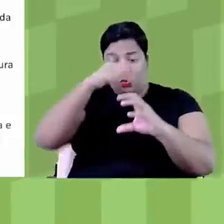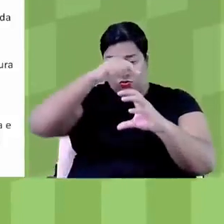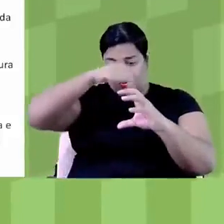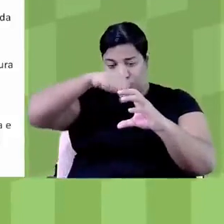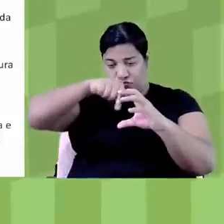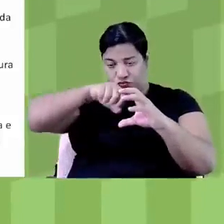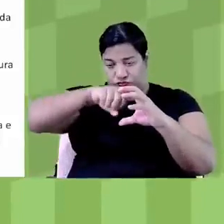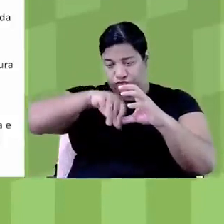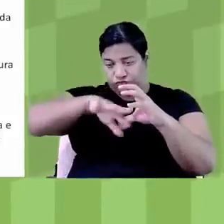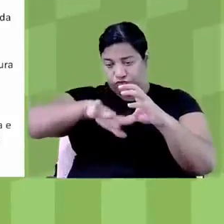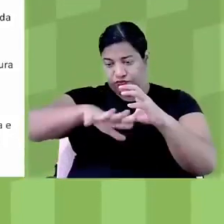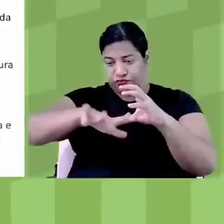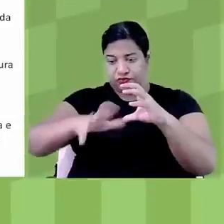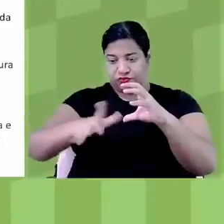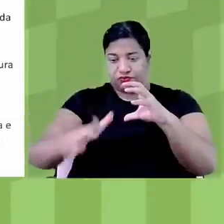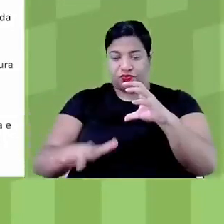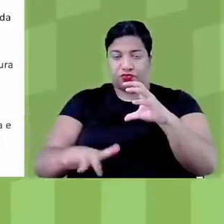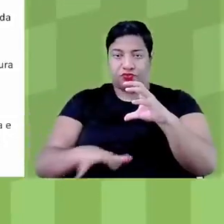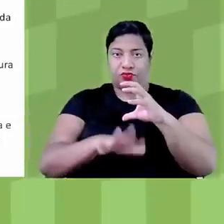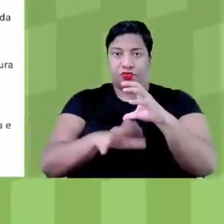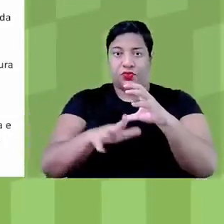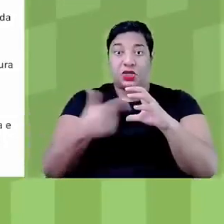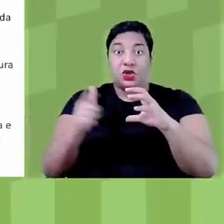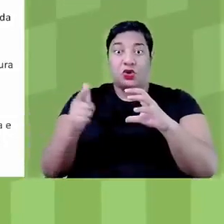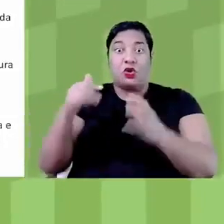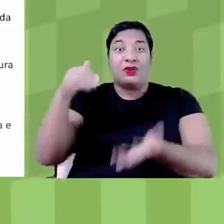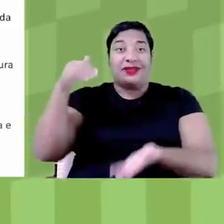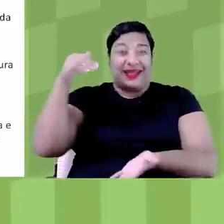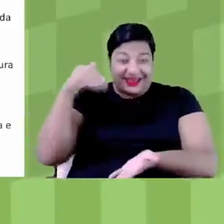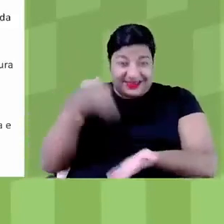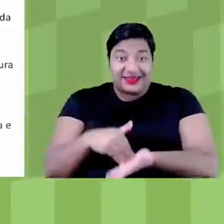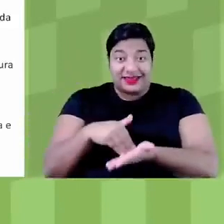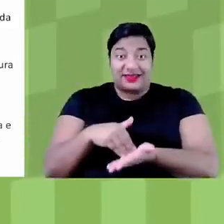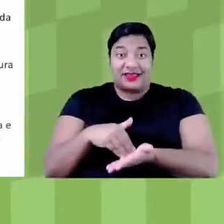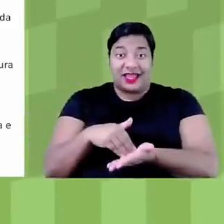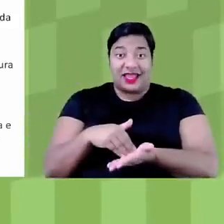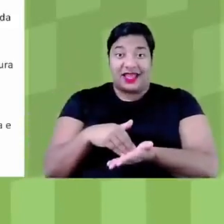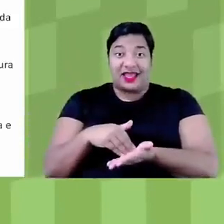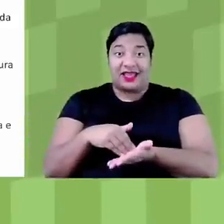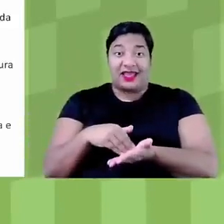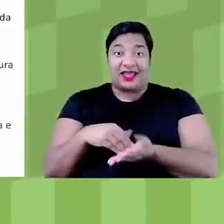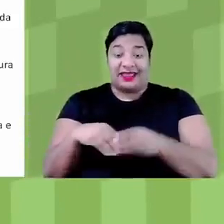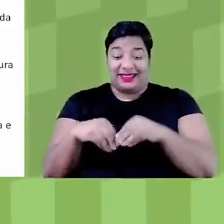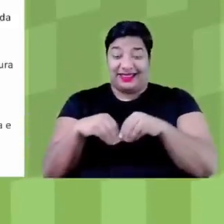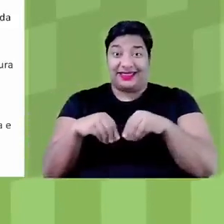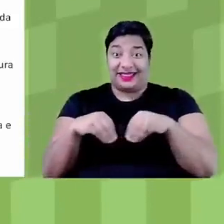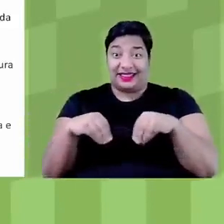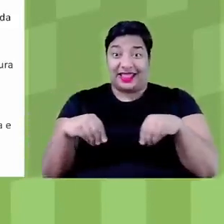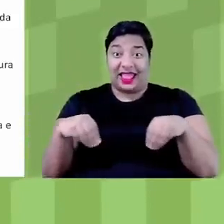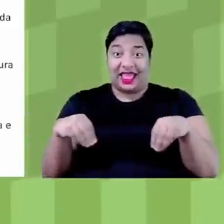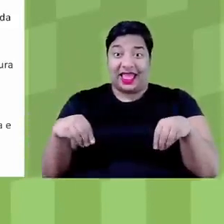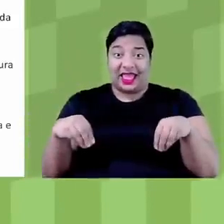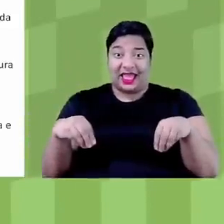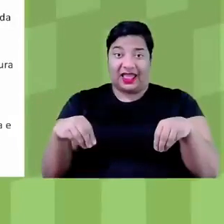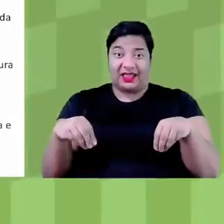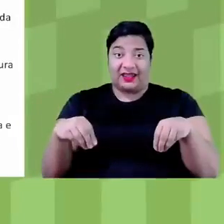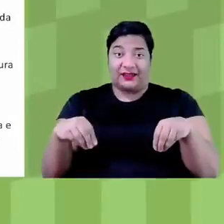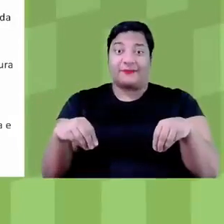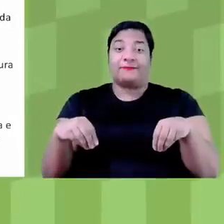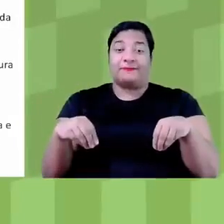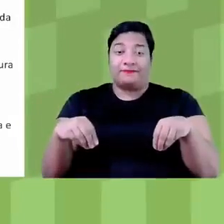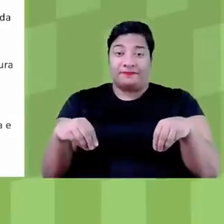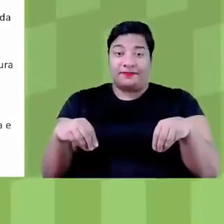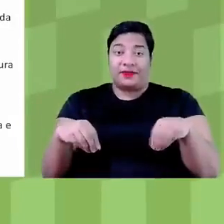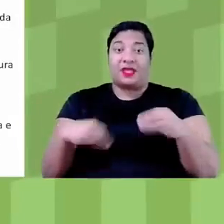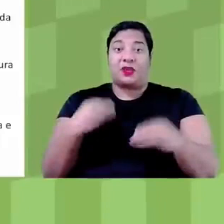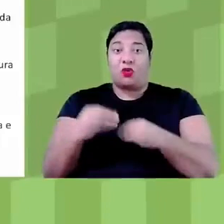dispersa, outra parte chega até a superfície do planeta, onde reflete e vai